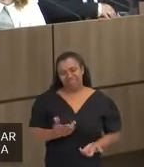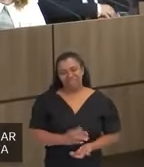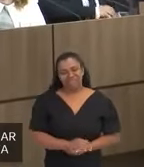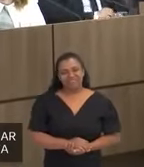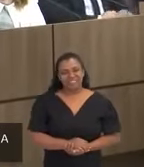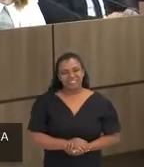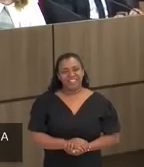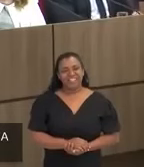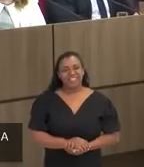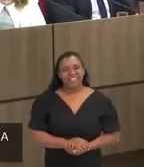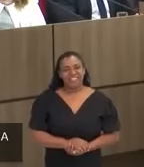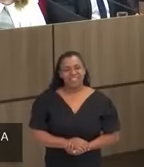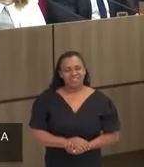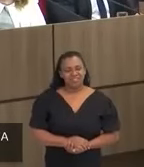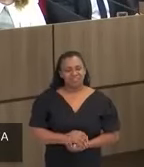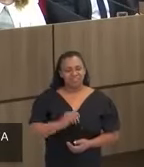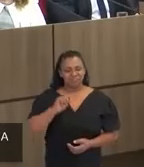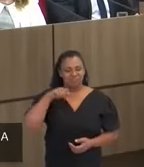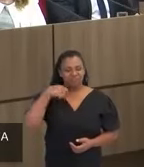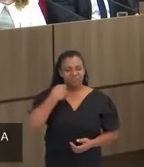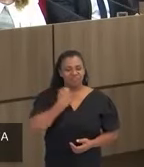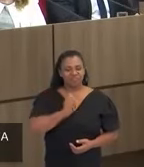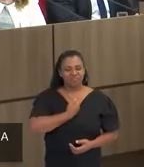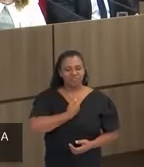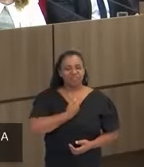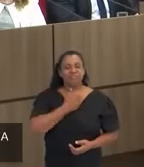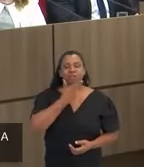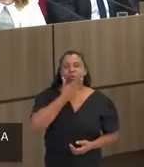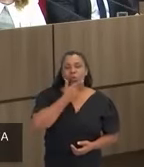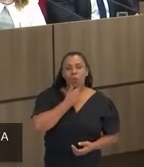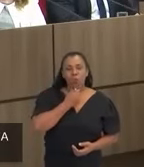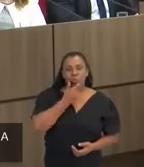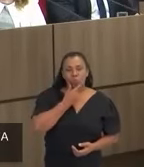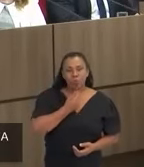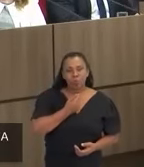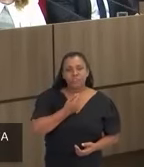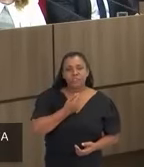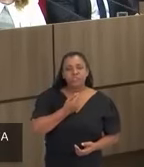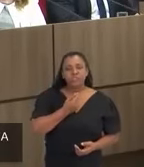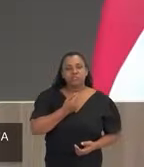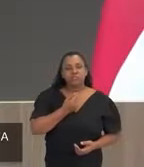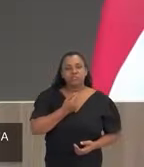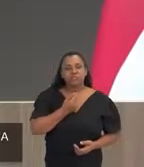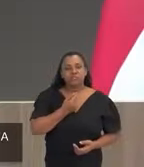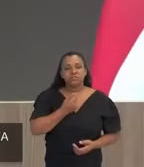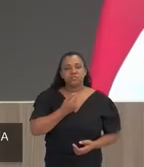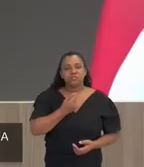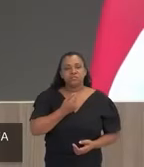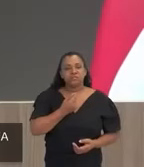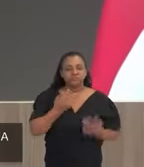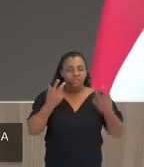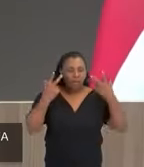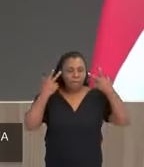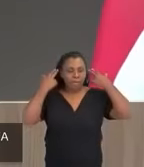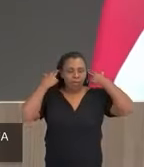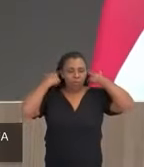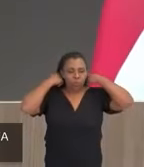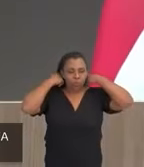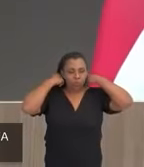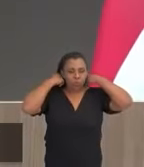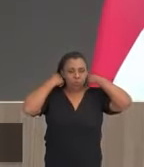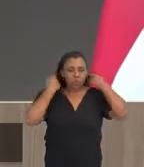Eu sou uma pessoa do sexo masculino, tenho cabelo curtos, bem curtos,